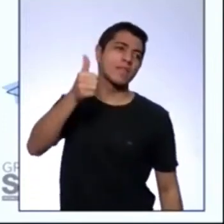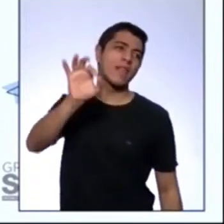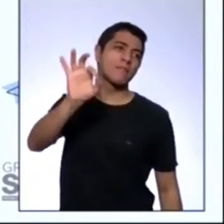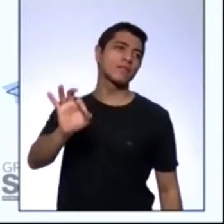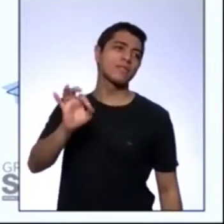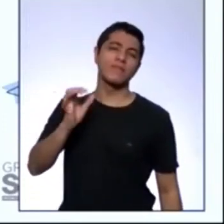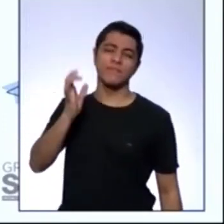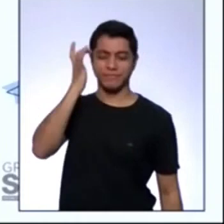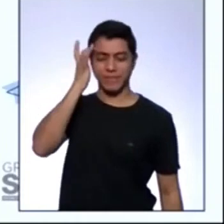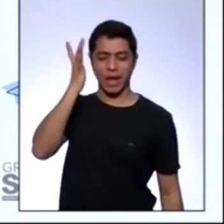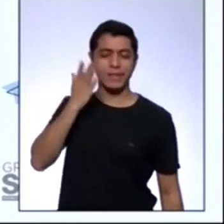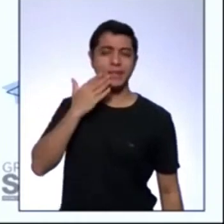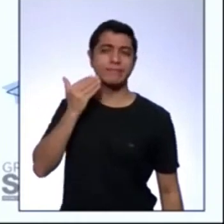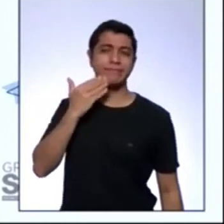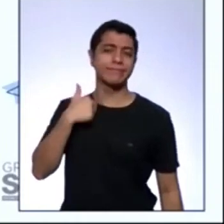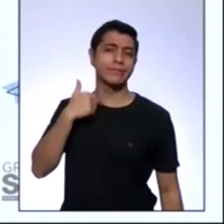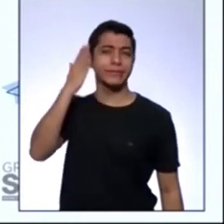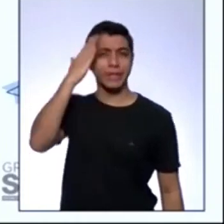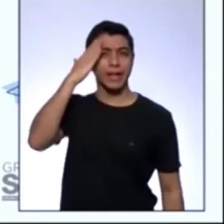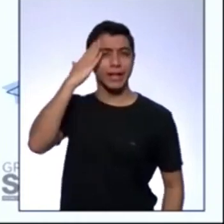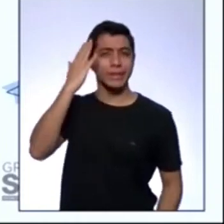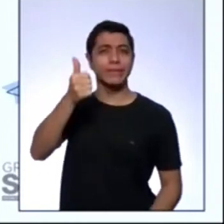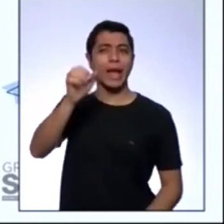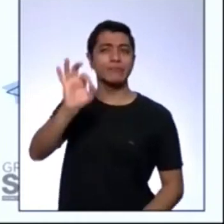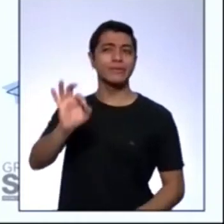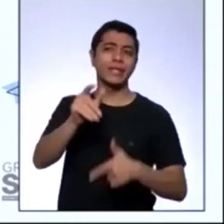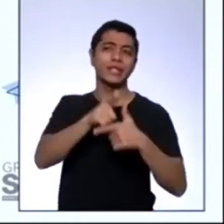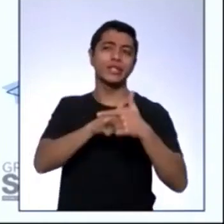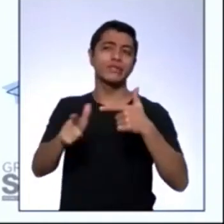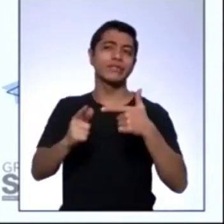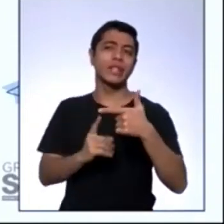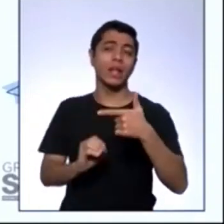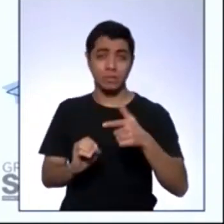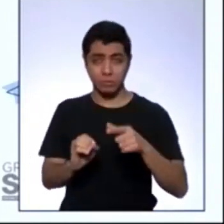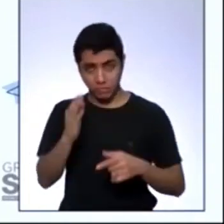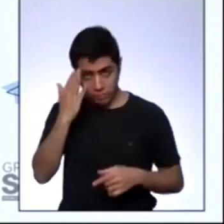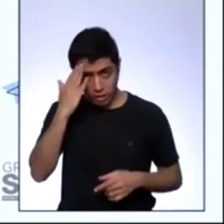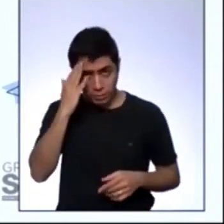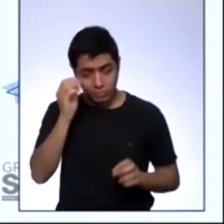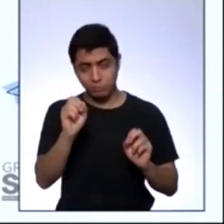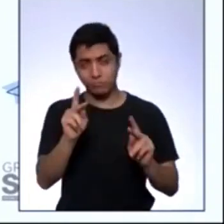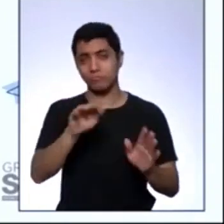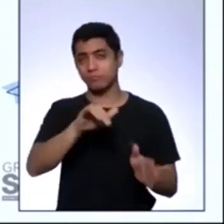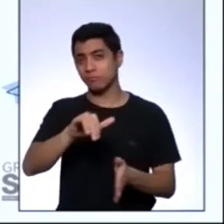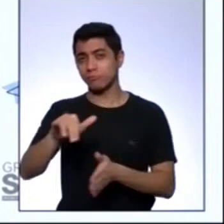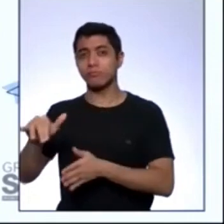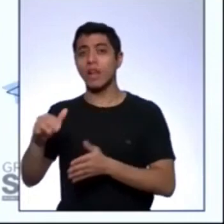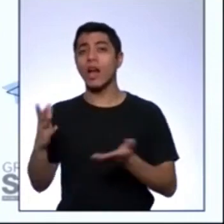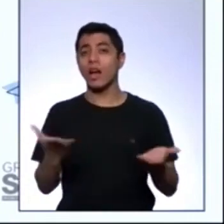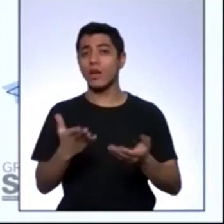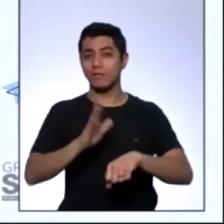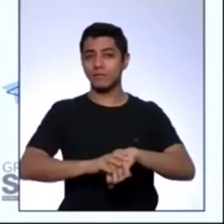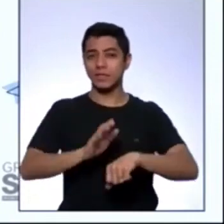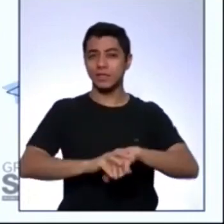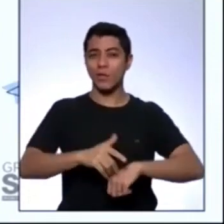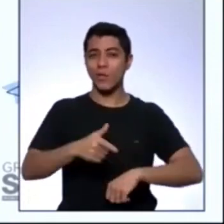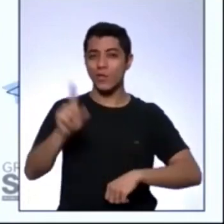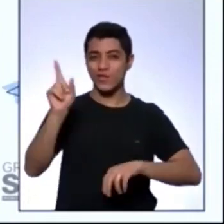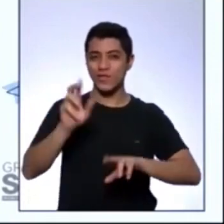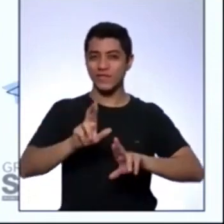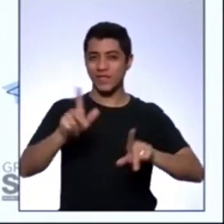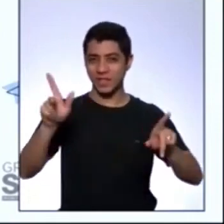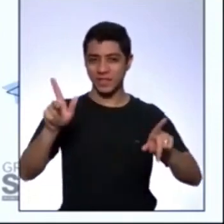calculado 10% dirigir por 10 tudo bem agora vamos tentar fazer uma coisa diferente